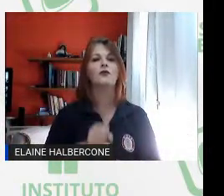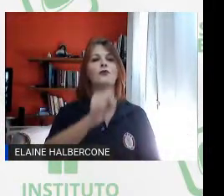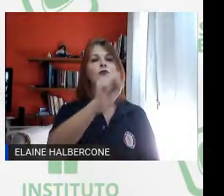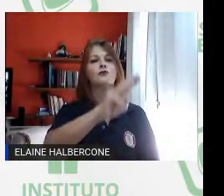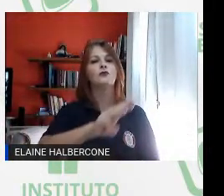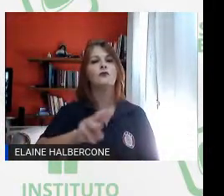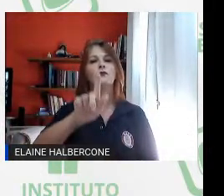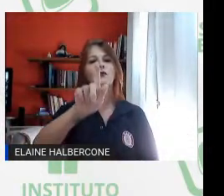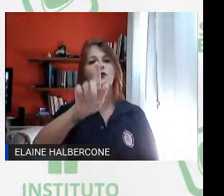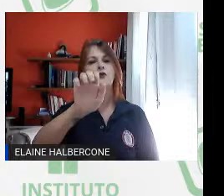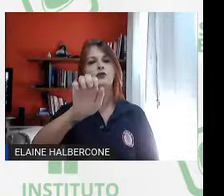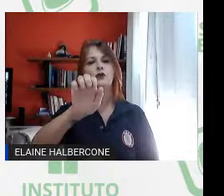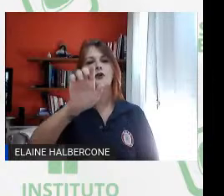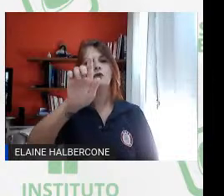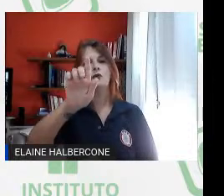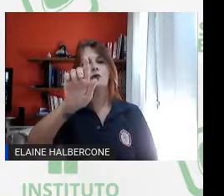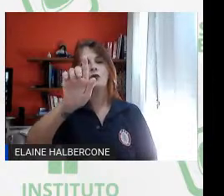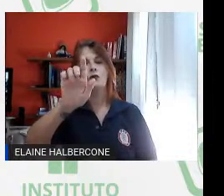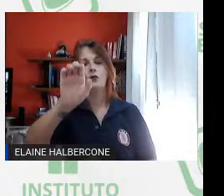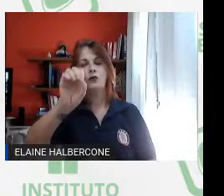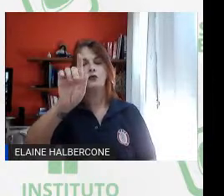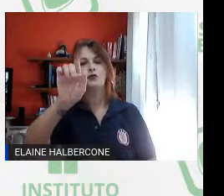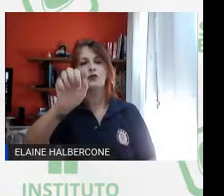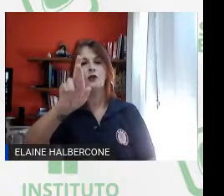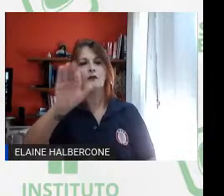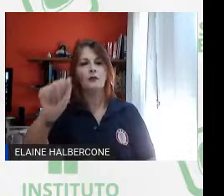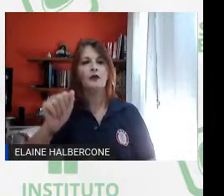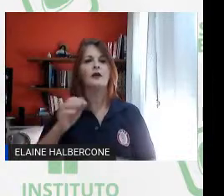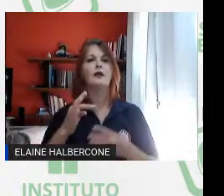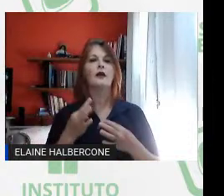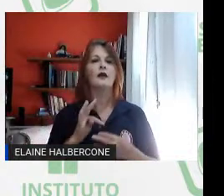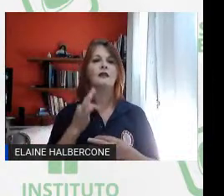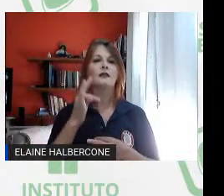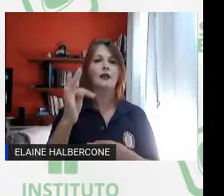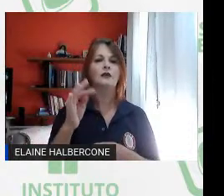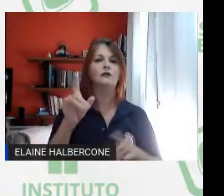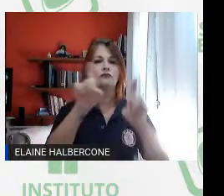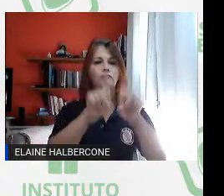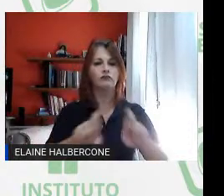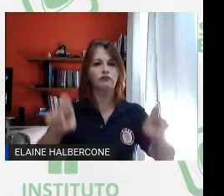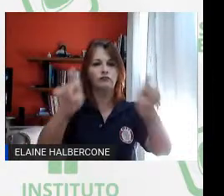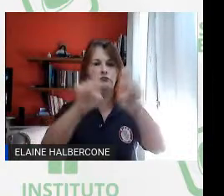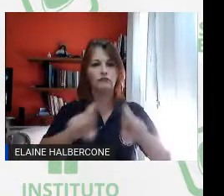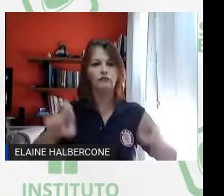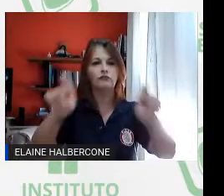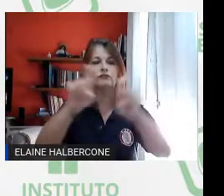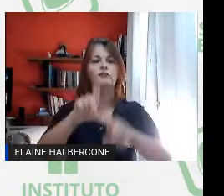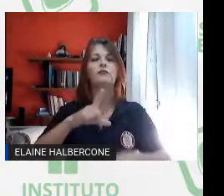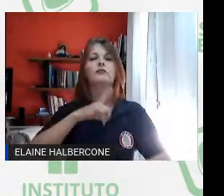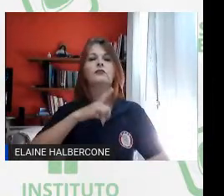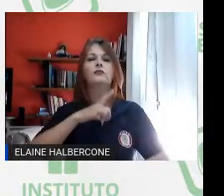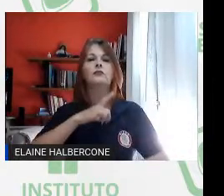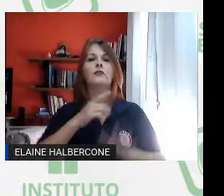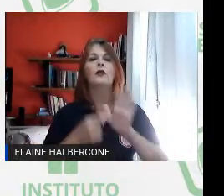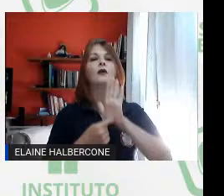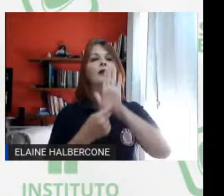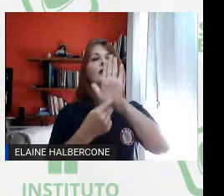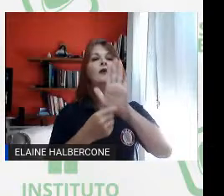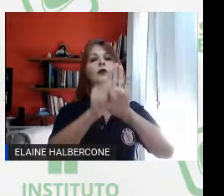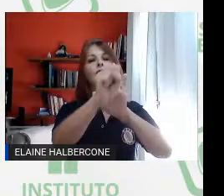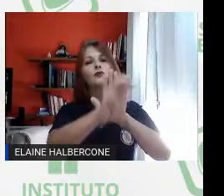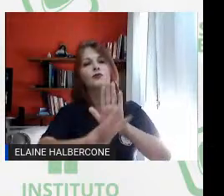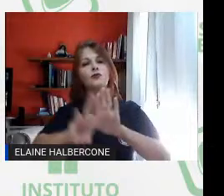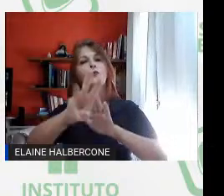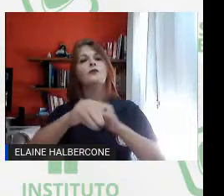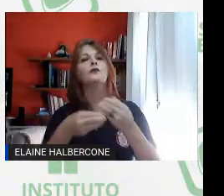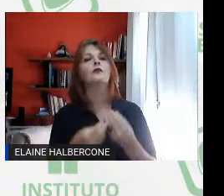turma do primeiro ano do curso integrado técnico em informática. Consistiu na apresentação do